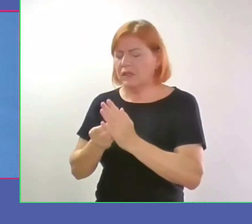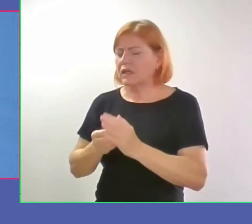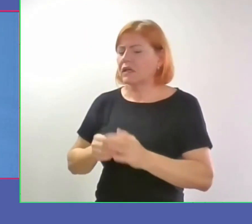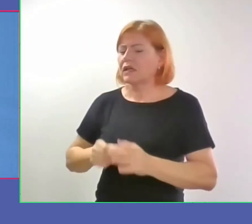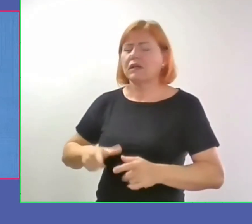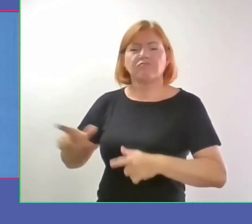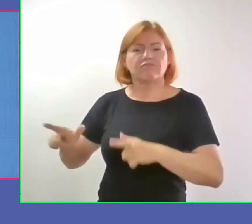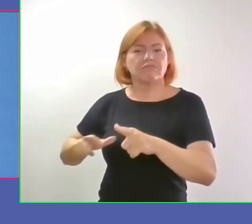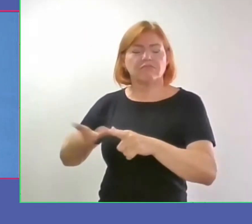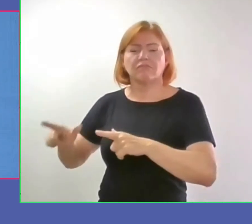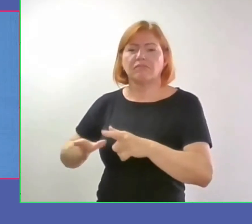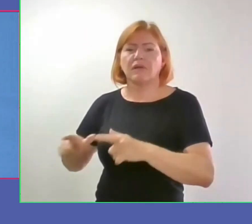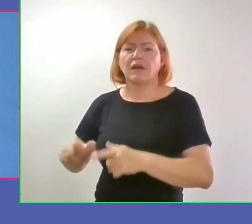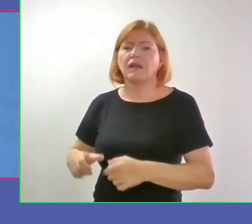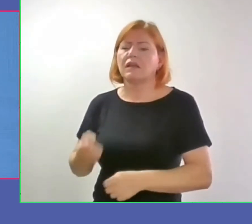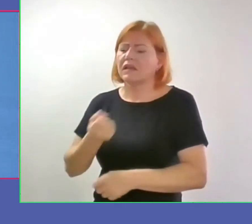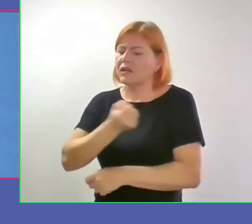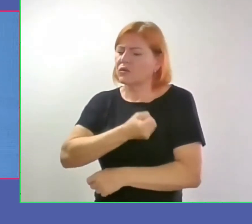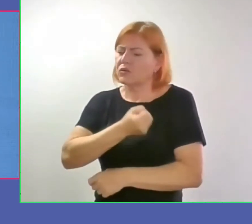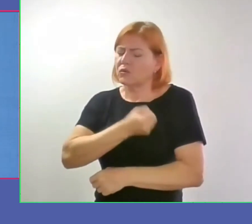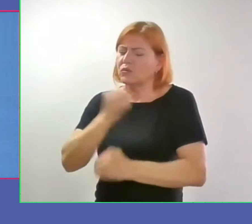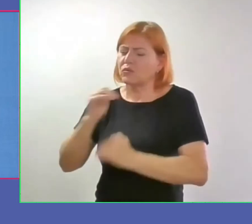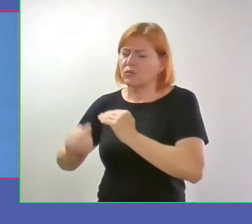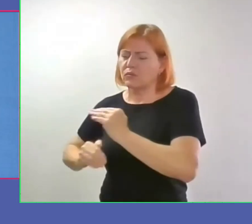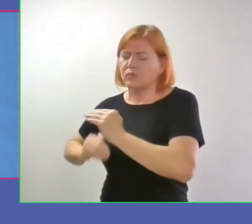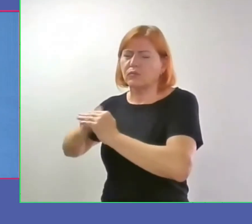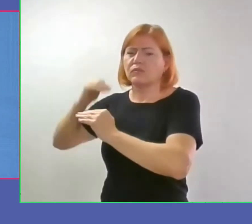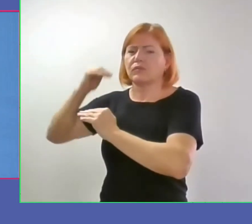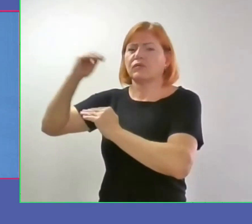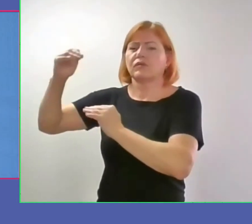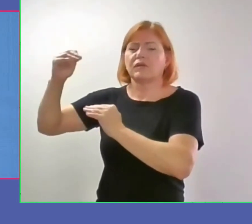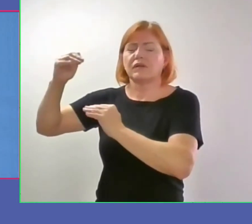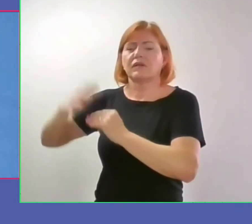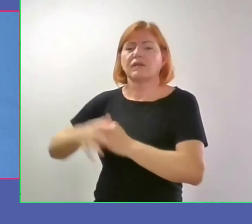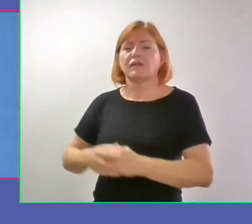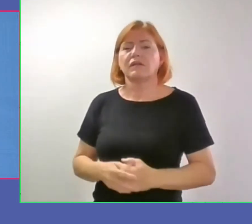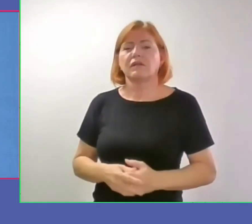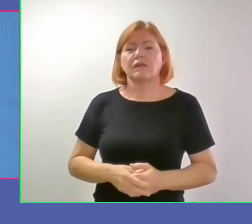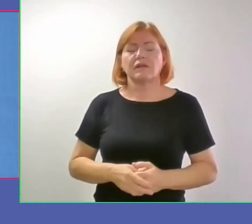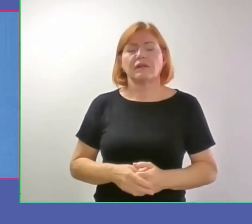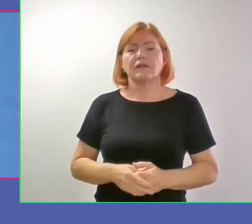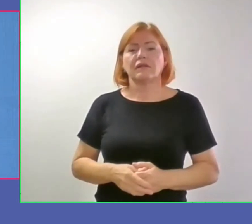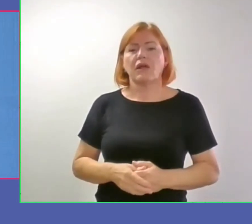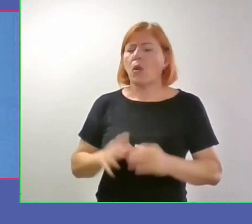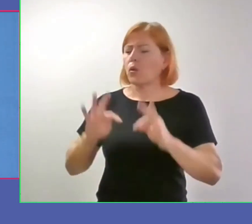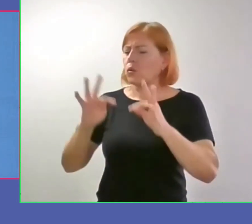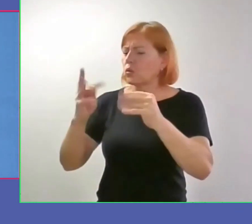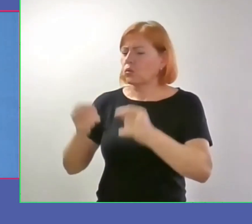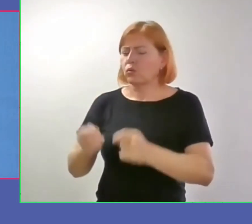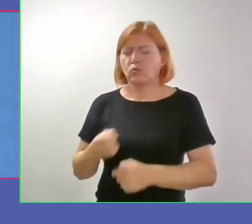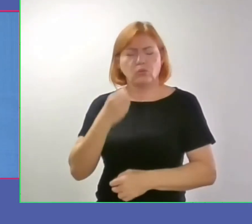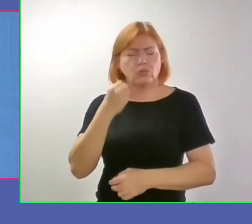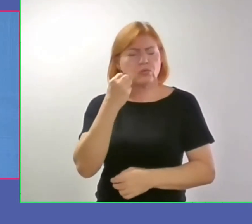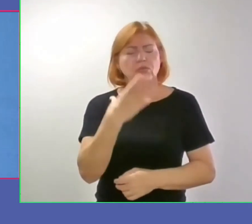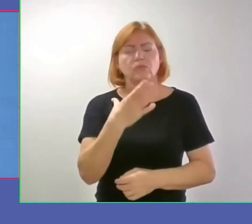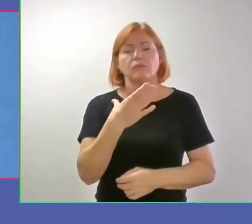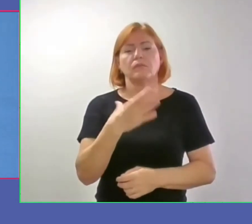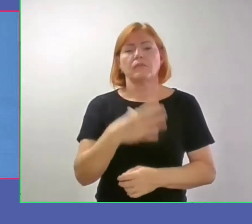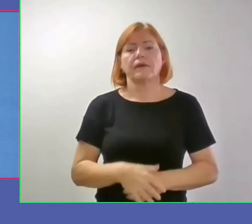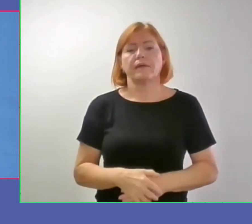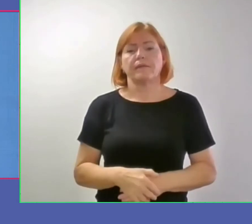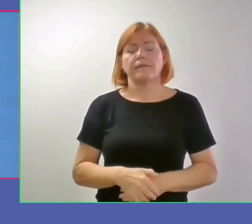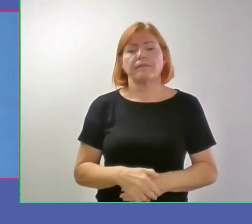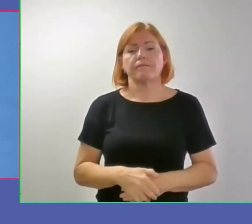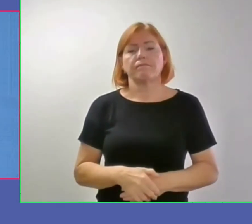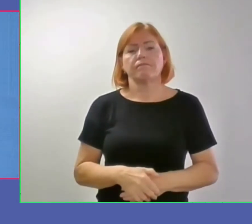né, sendo adicionados, acrescentados nas igrejas, tudo está bem. Aí eu disse para esse cooperador: